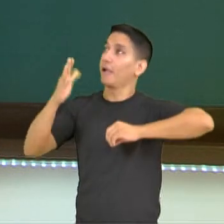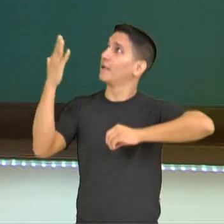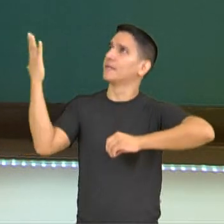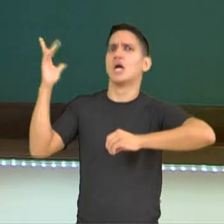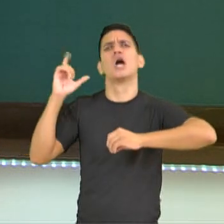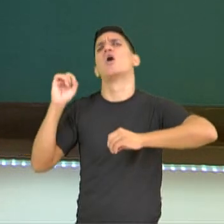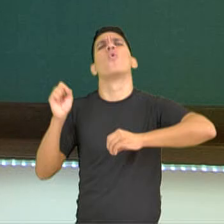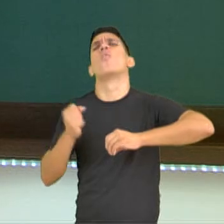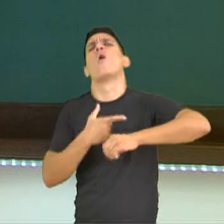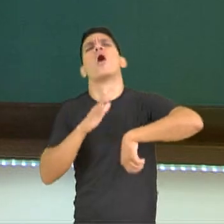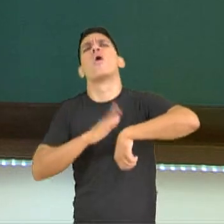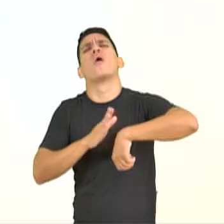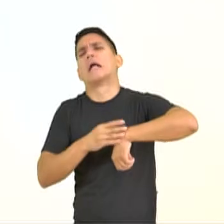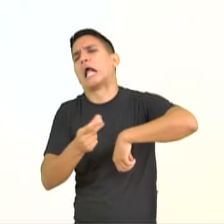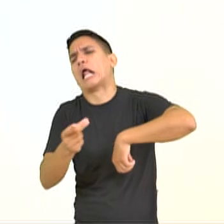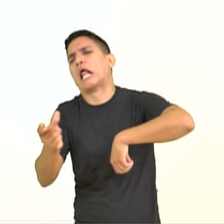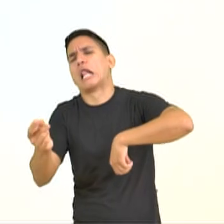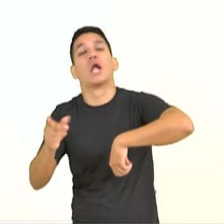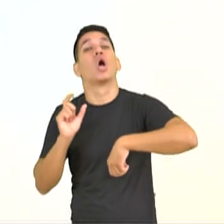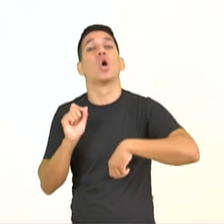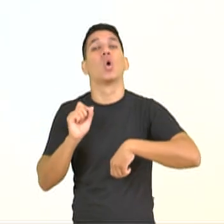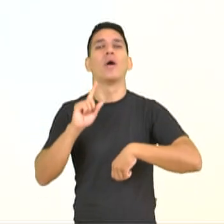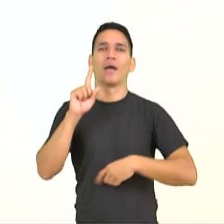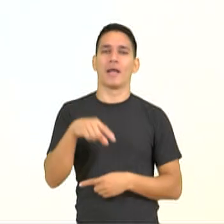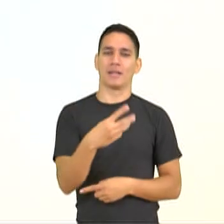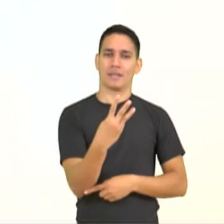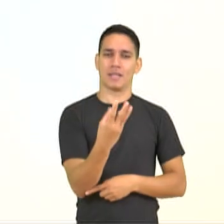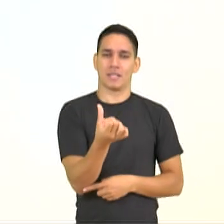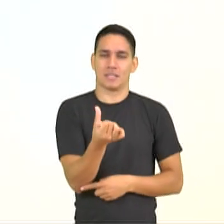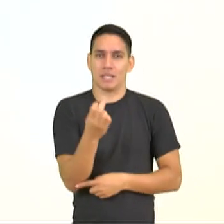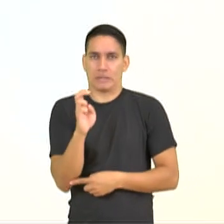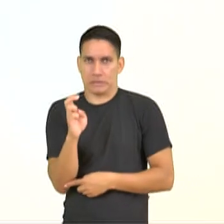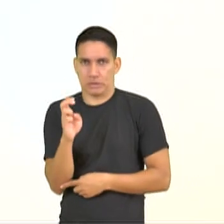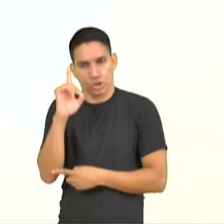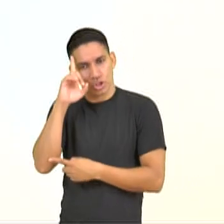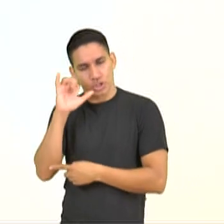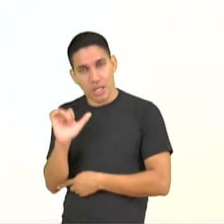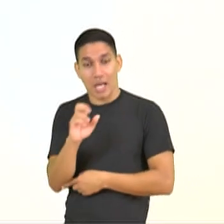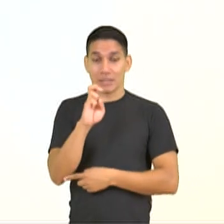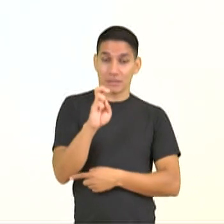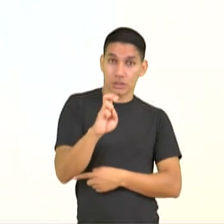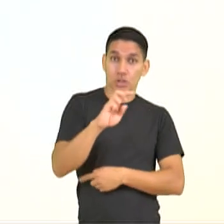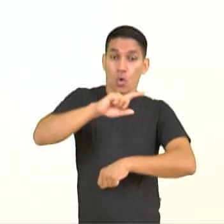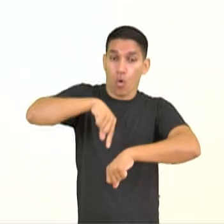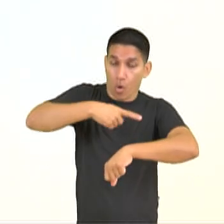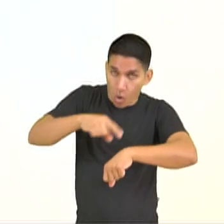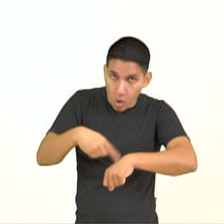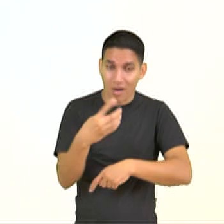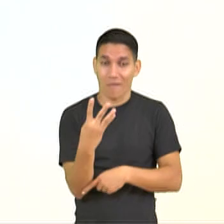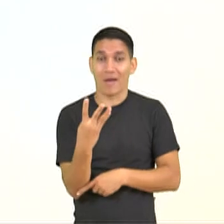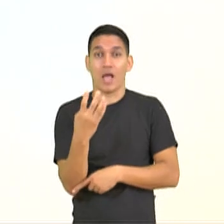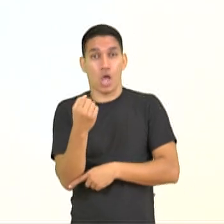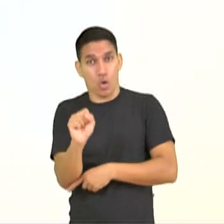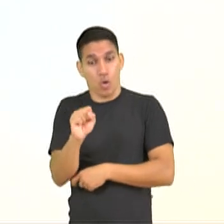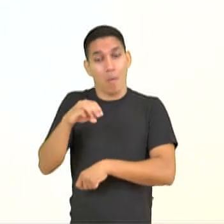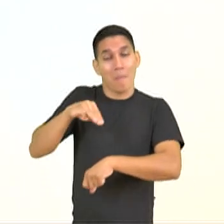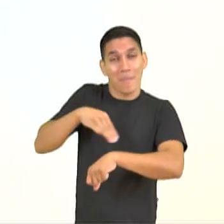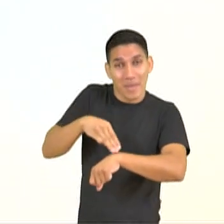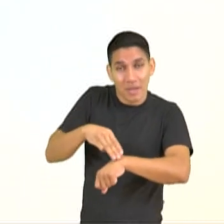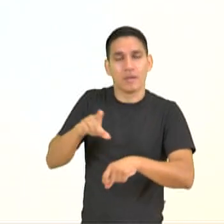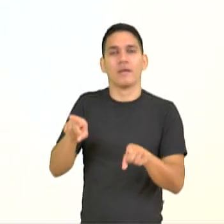a duração da translação? 365 dias, 5 horas, 48 minutos